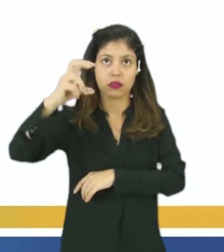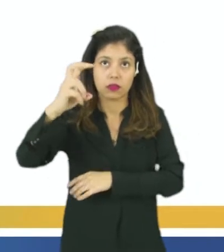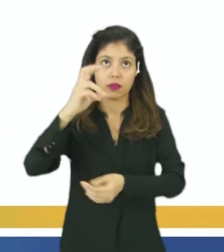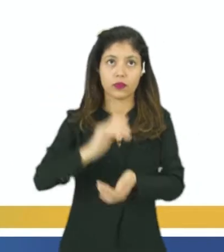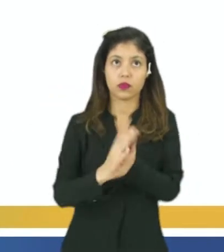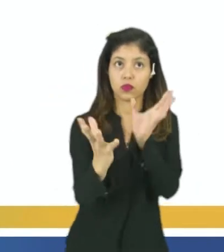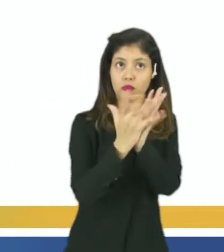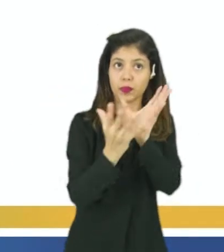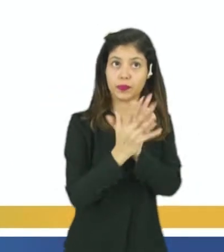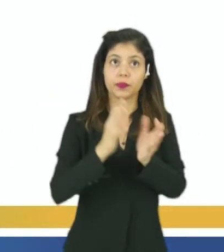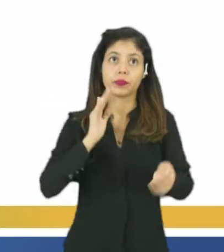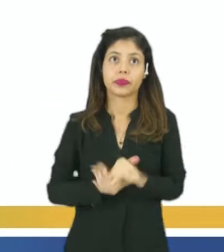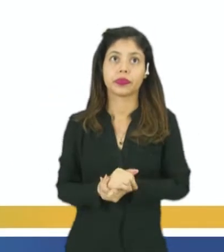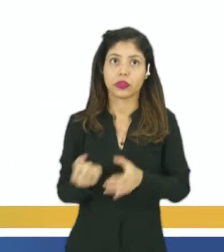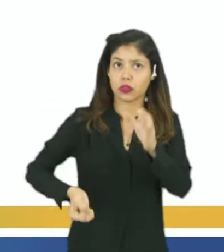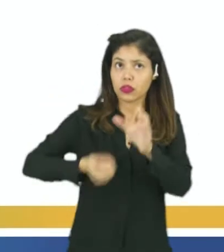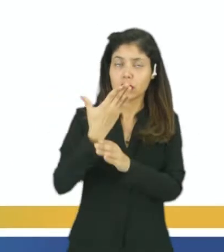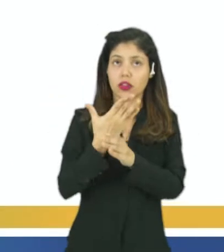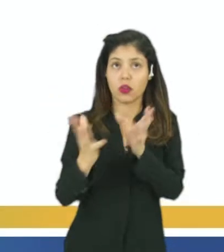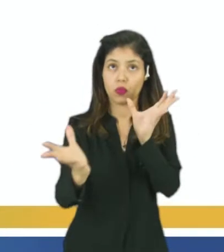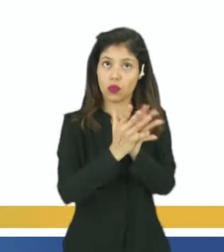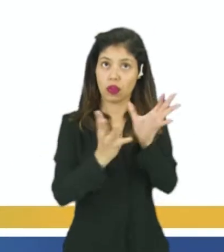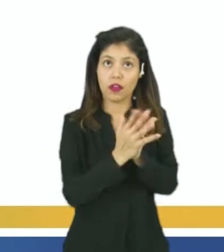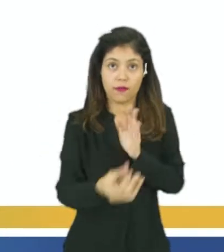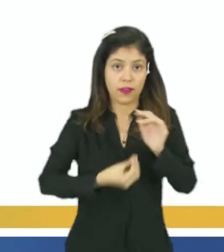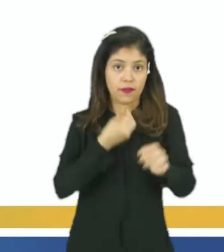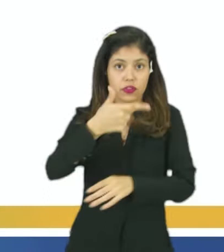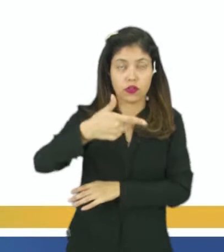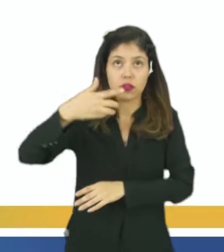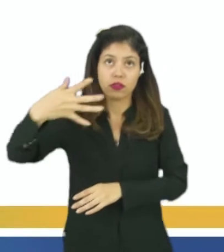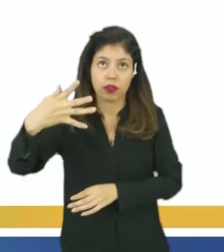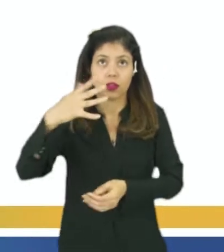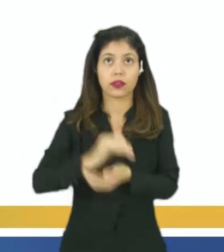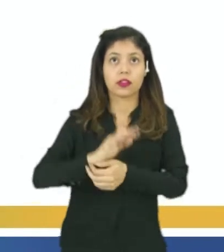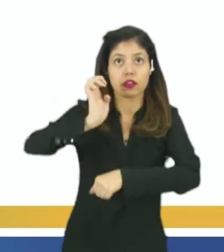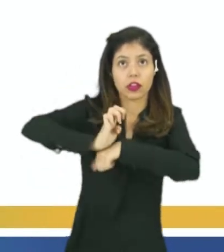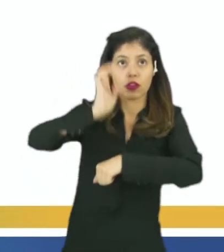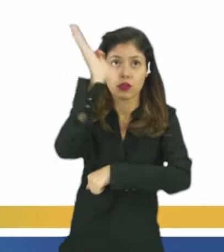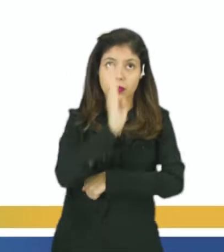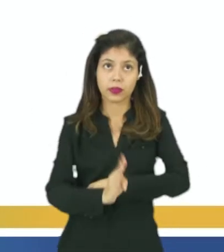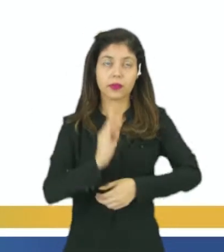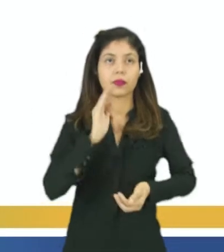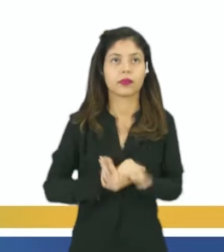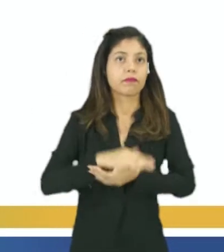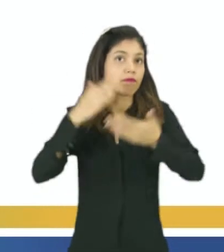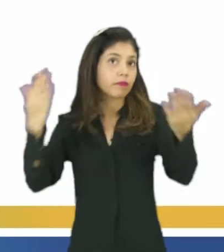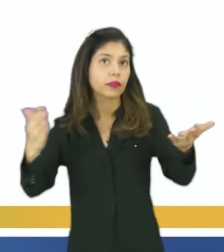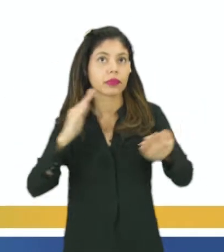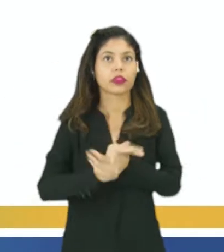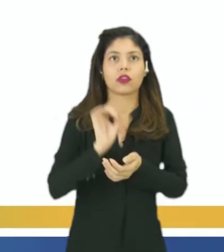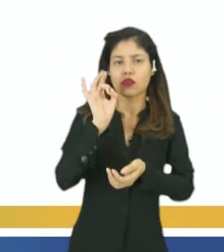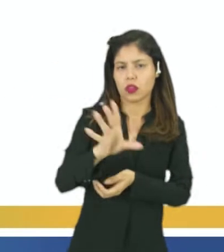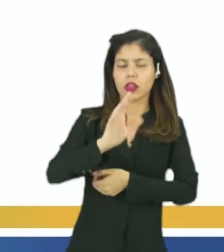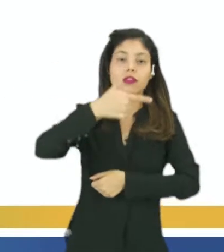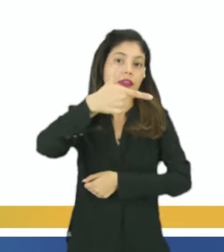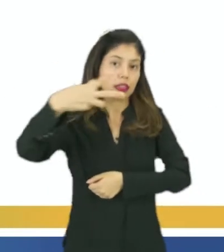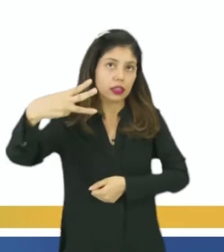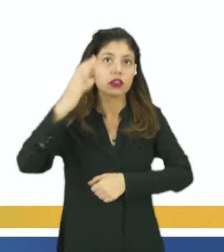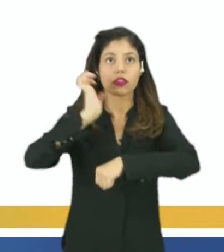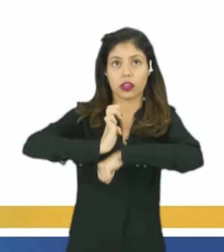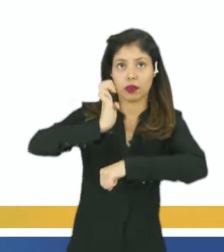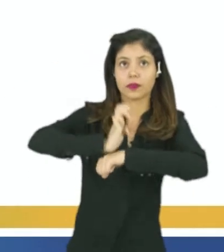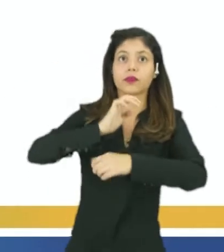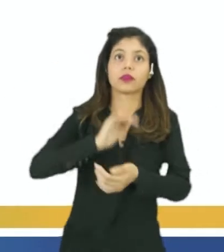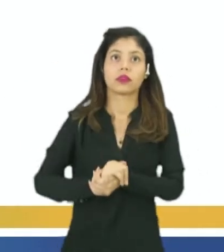comunidades. Existem comunidades quilombolas vivendo em 24 estados do Brasil. No entanto, apenas